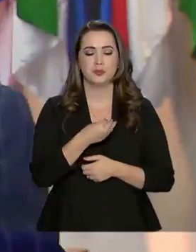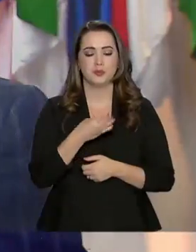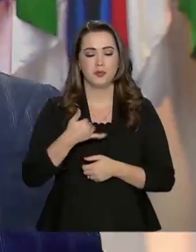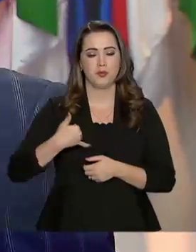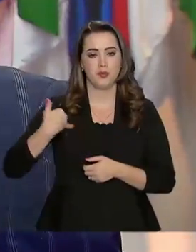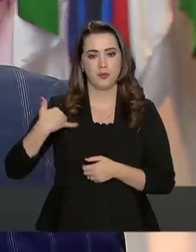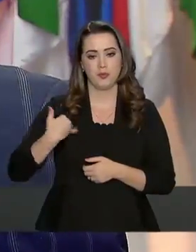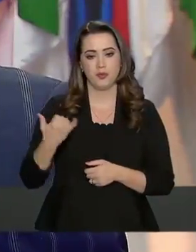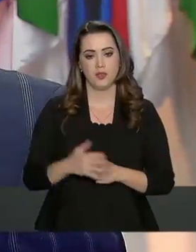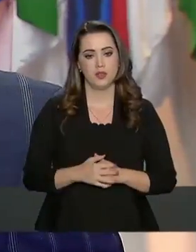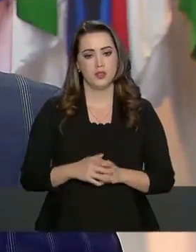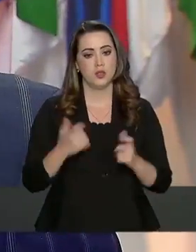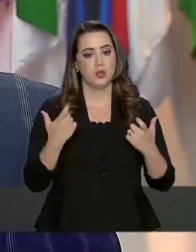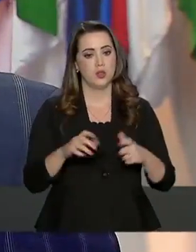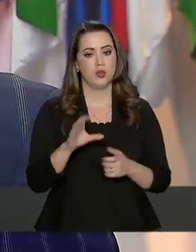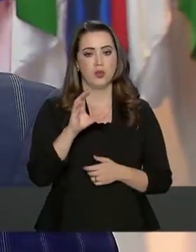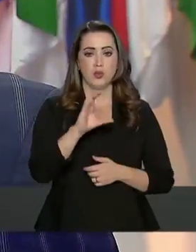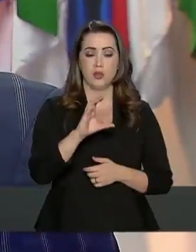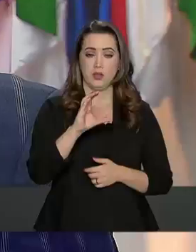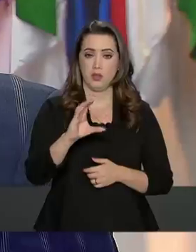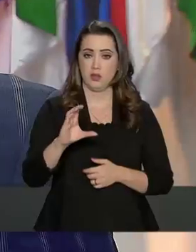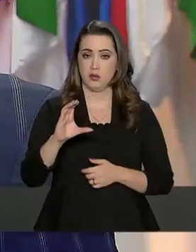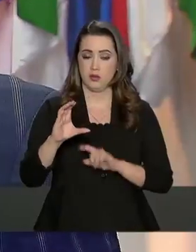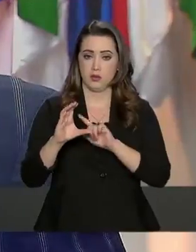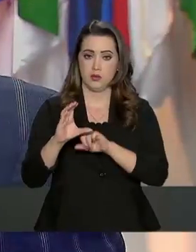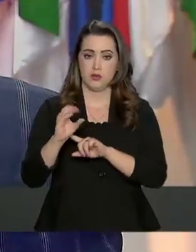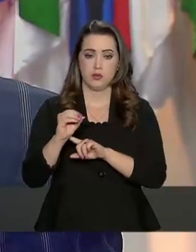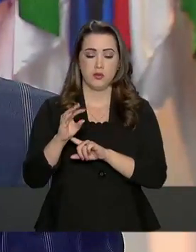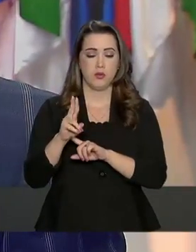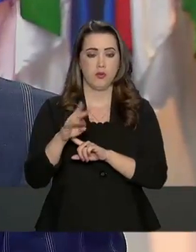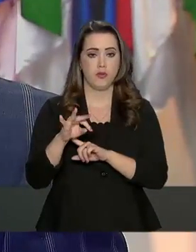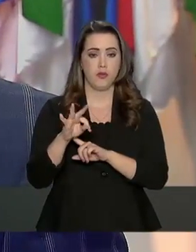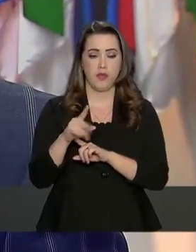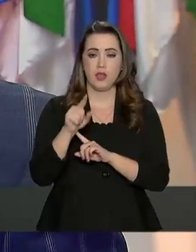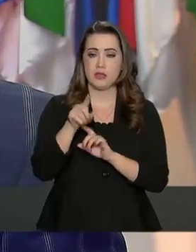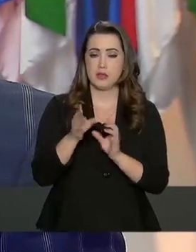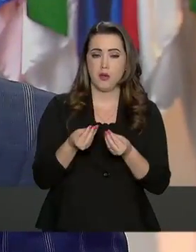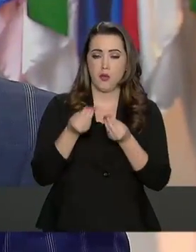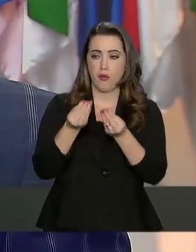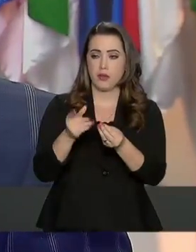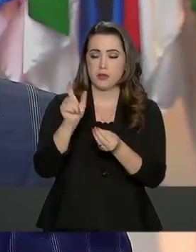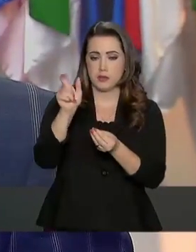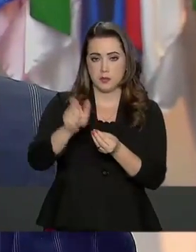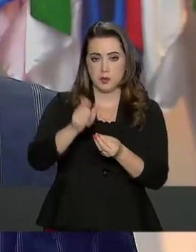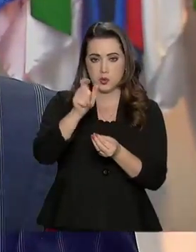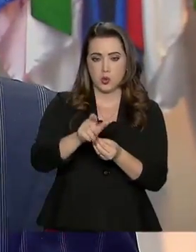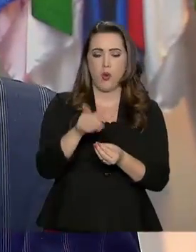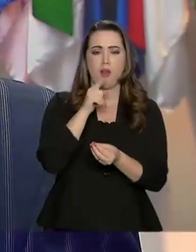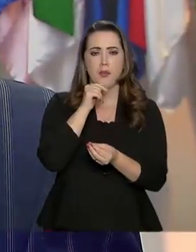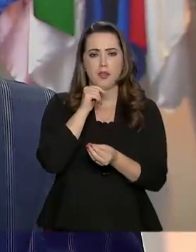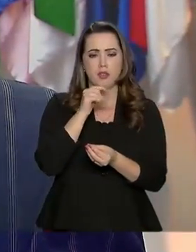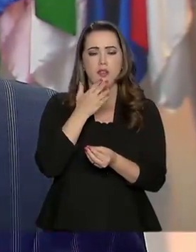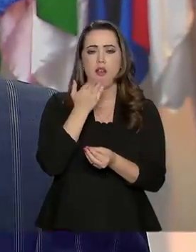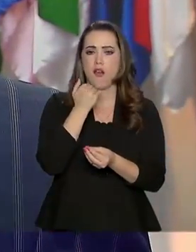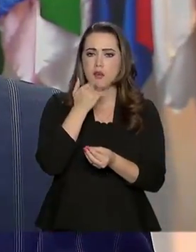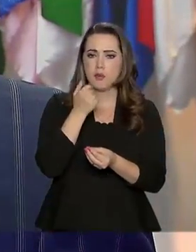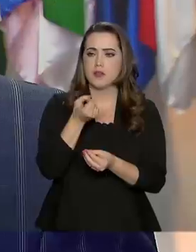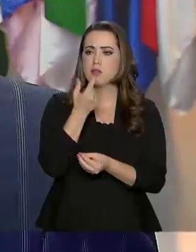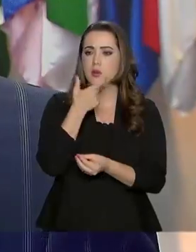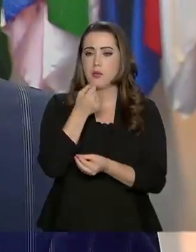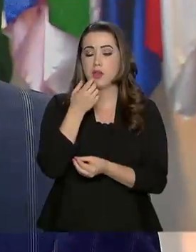Centro de Convivência como fosse uma creche leva o idoso o dia todo ele come bebe é medicado de segunda a